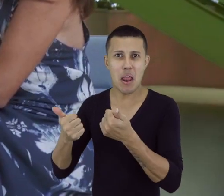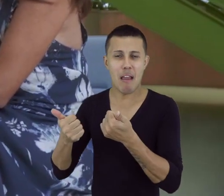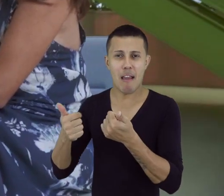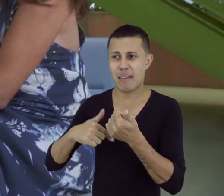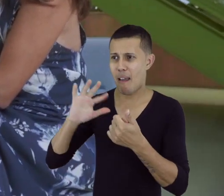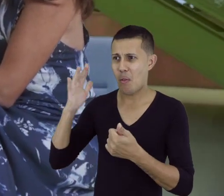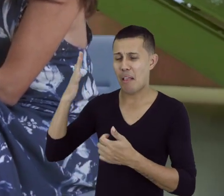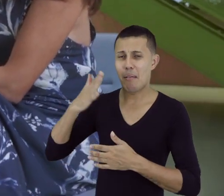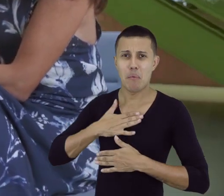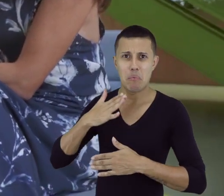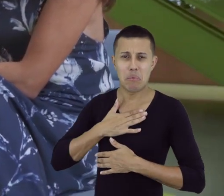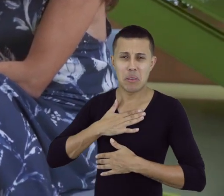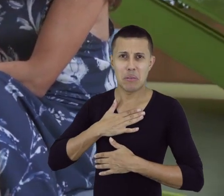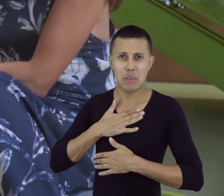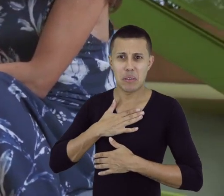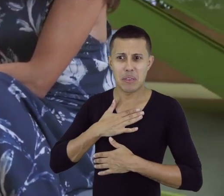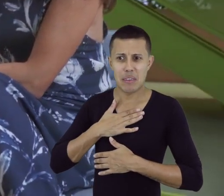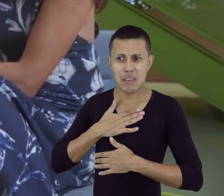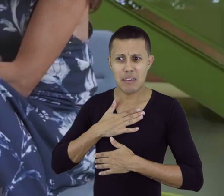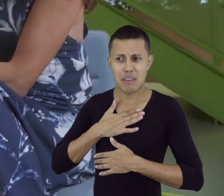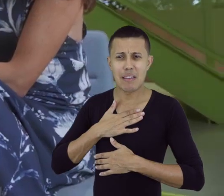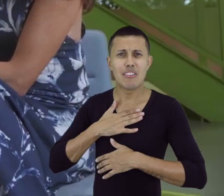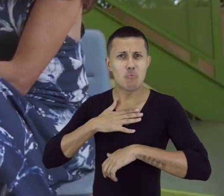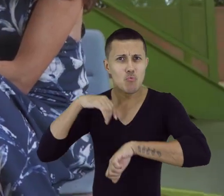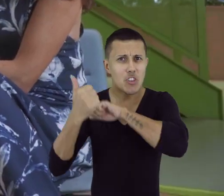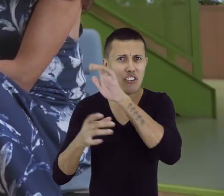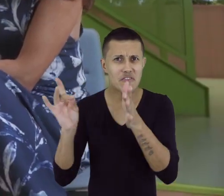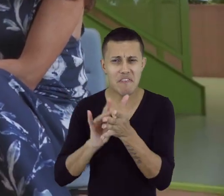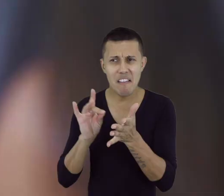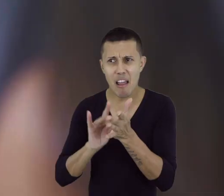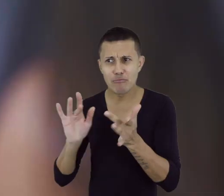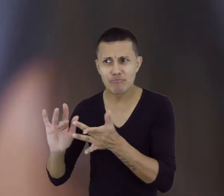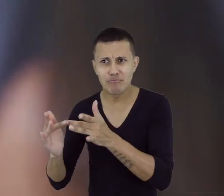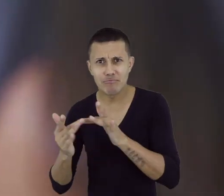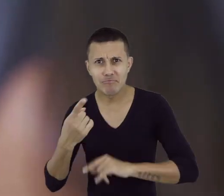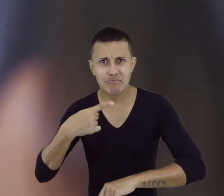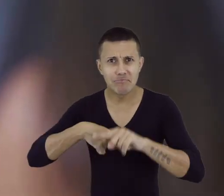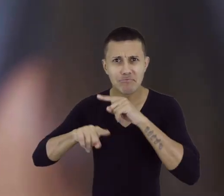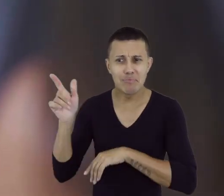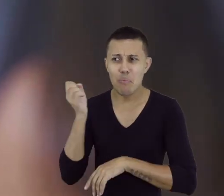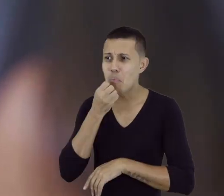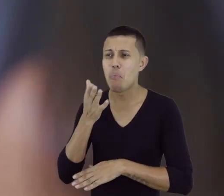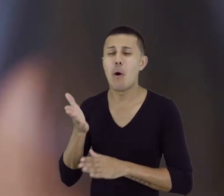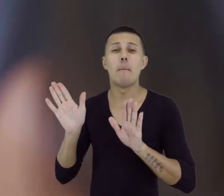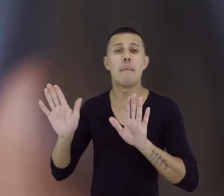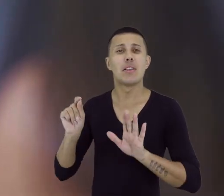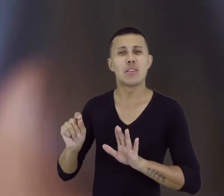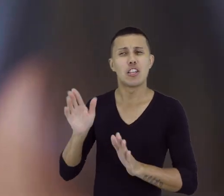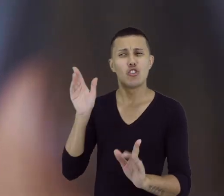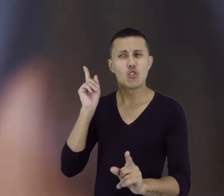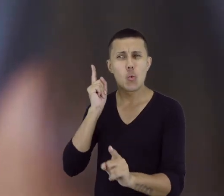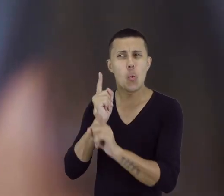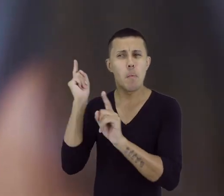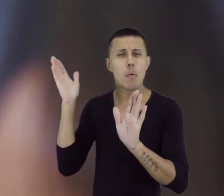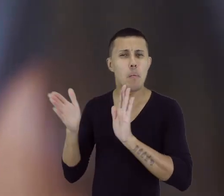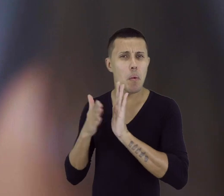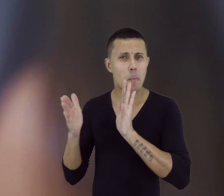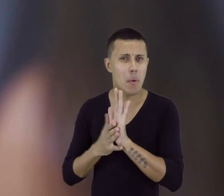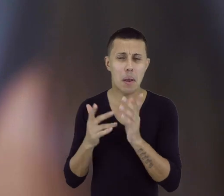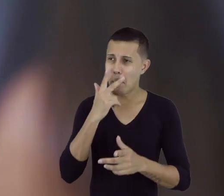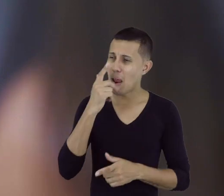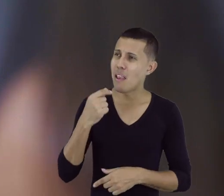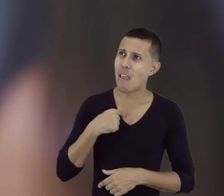que acontece com a gente e faz com que as coisas, de fato, se conectem. E, para mim, acho que foi uma descoberta de propósito. Porque até